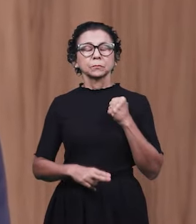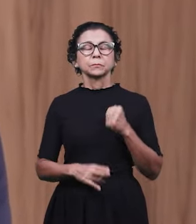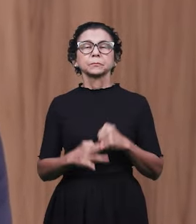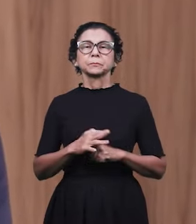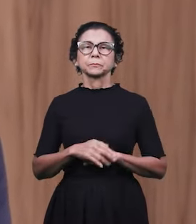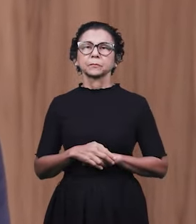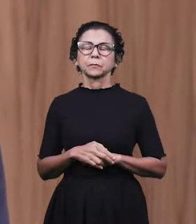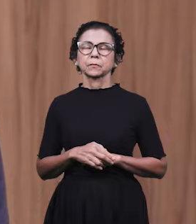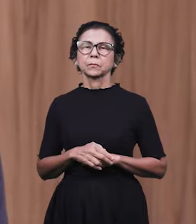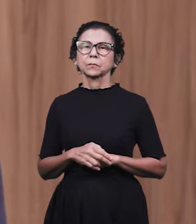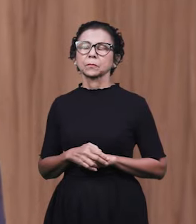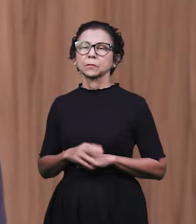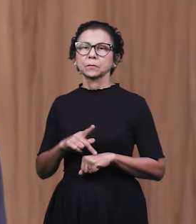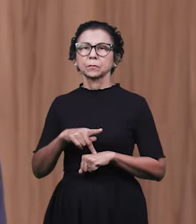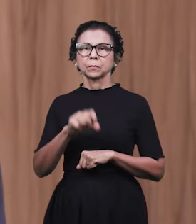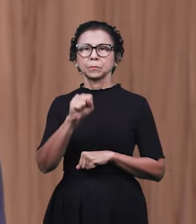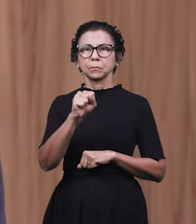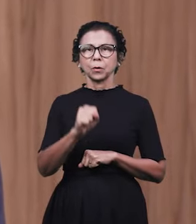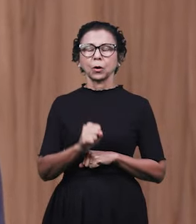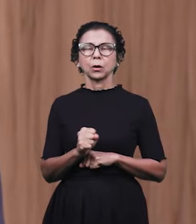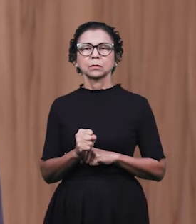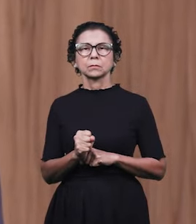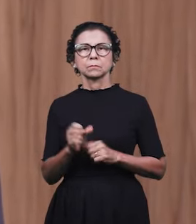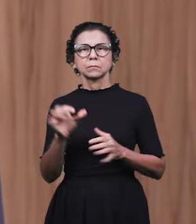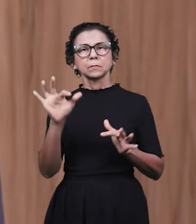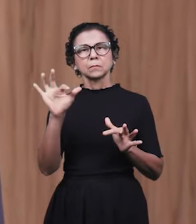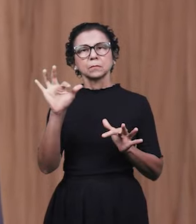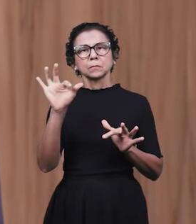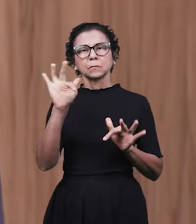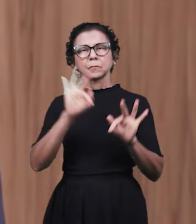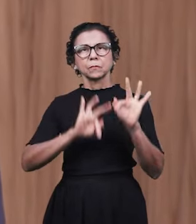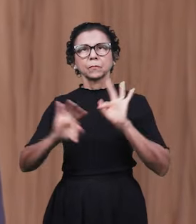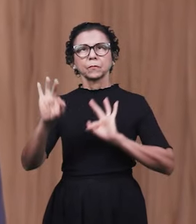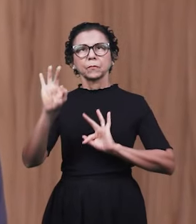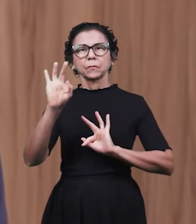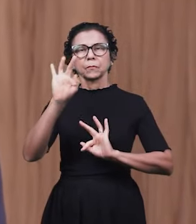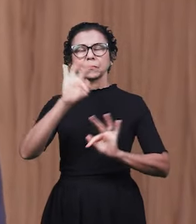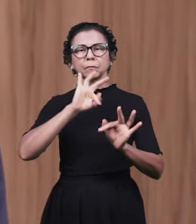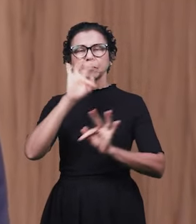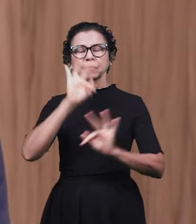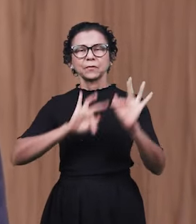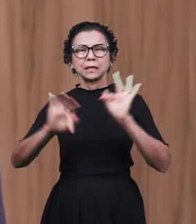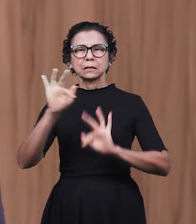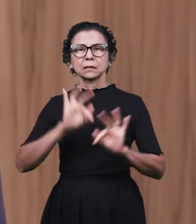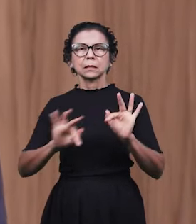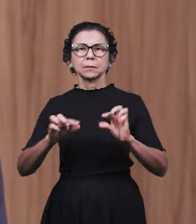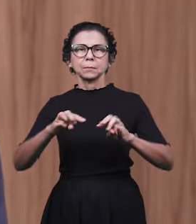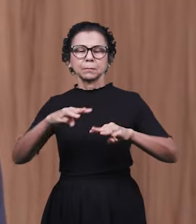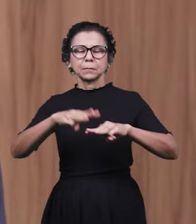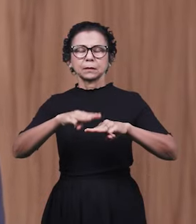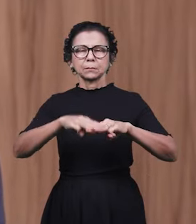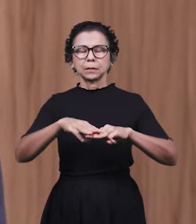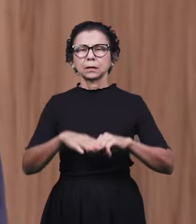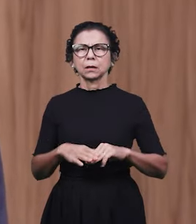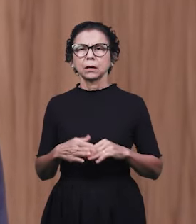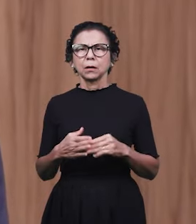pós-graduação no ensino de Física e Matemática. Já atuei, hoje eu não estou dando aula, mas já